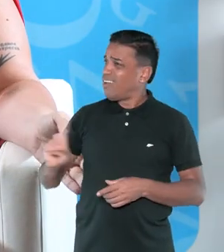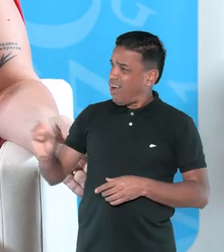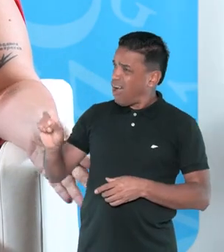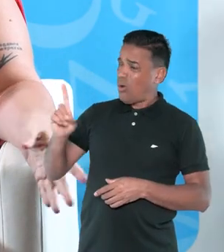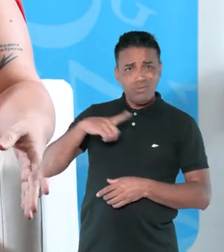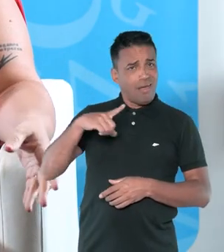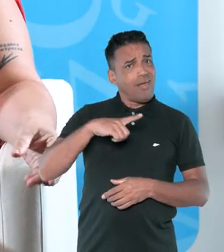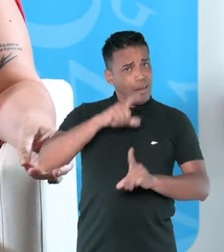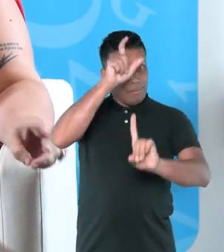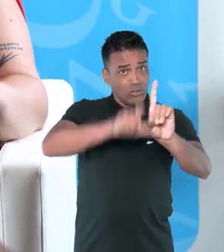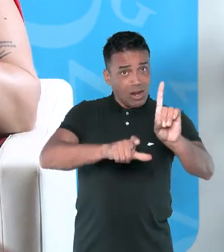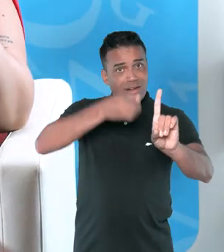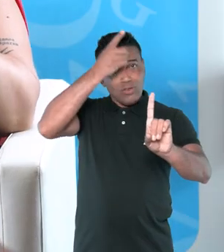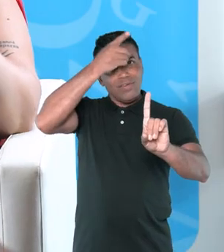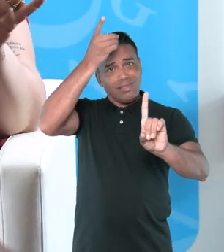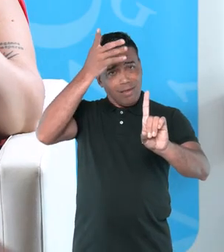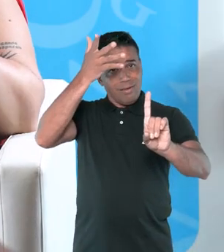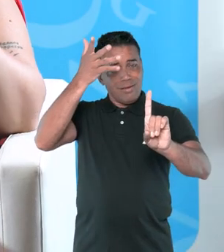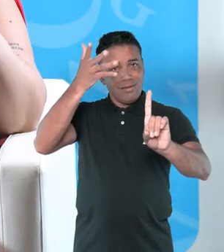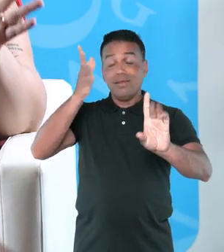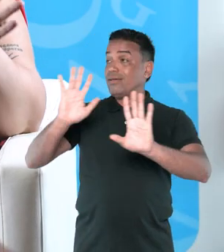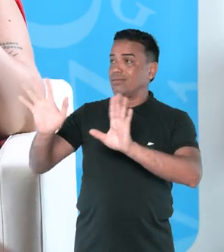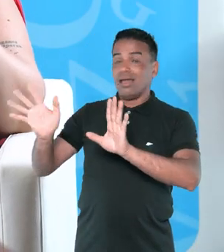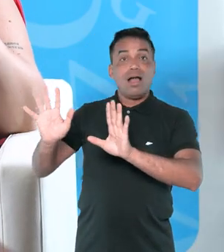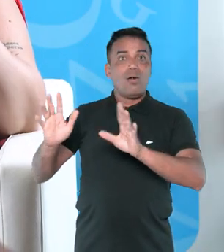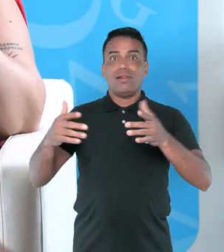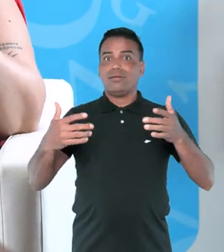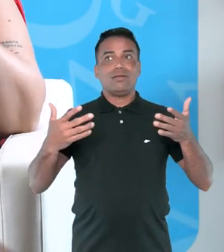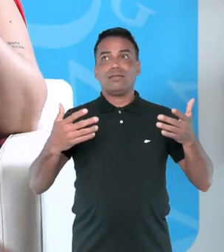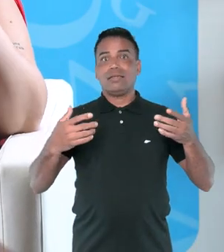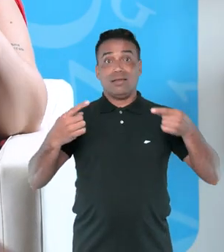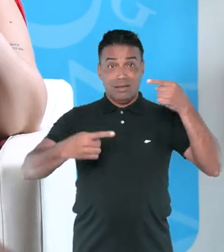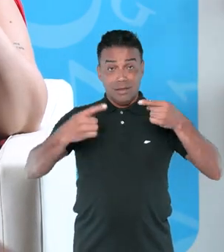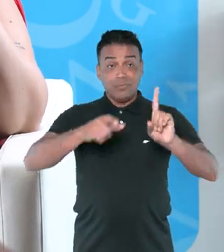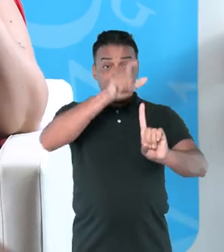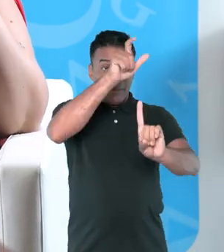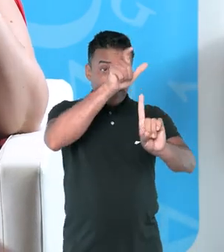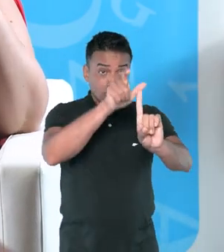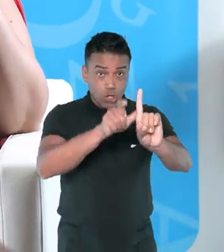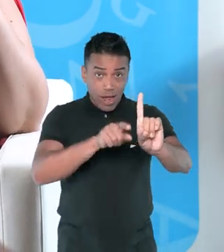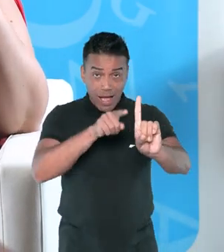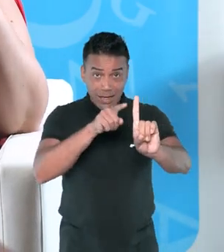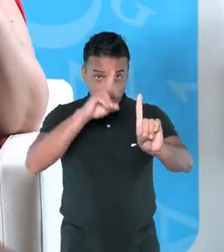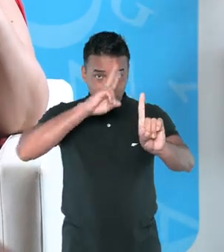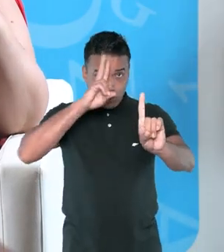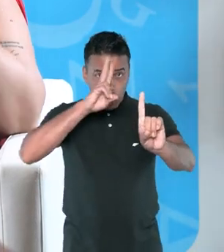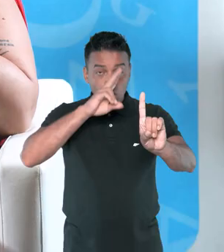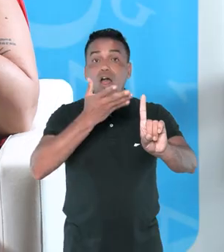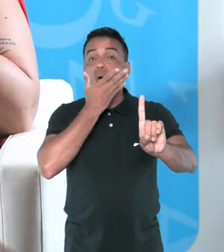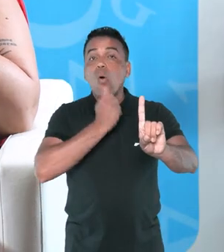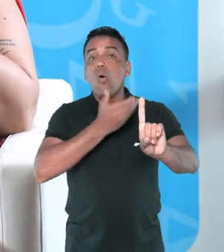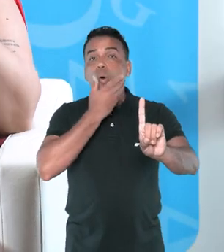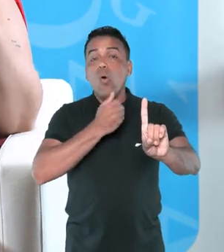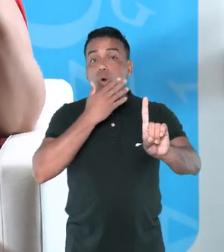O personagem eu inventei. Não, o personagem... Aí ele começou a falar, o personagem é um homem